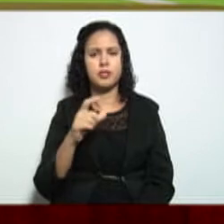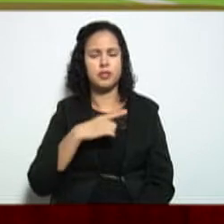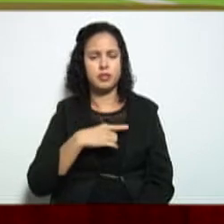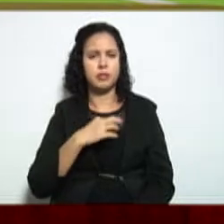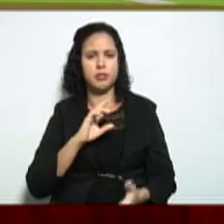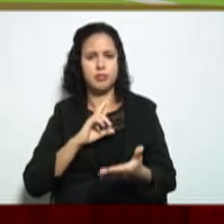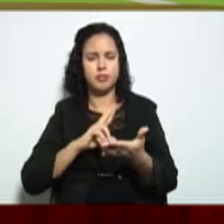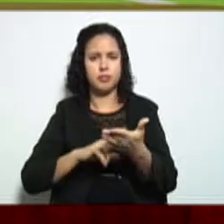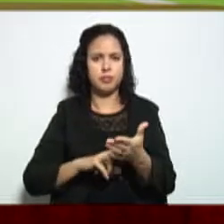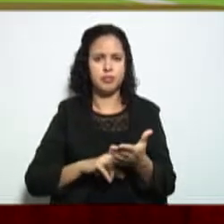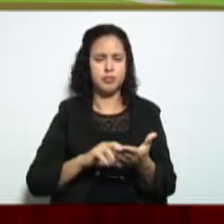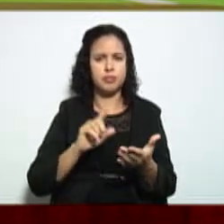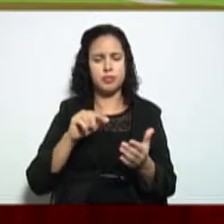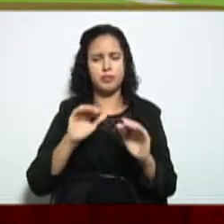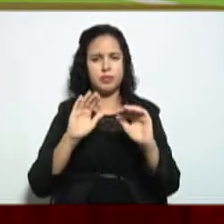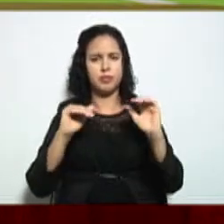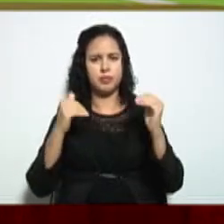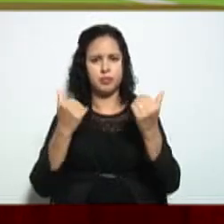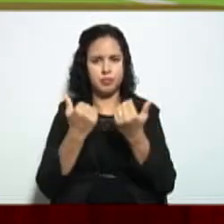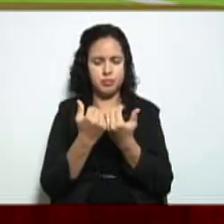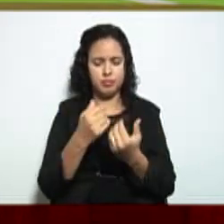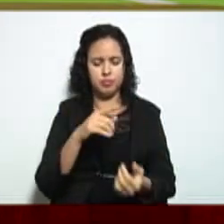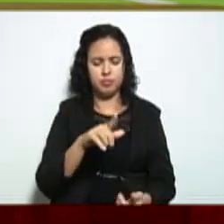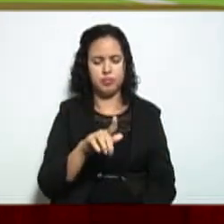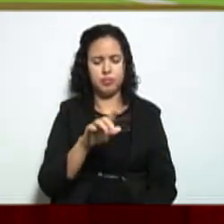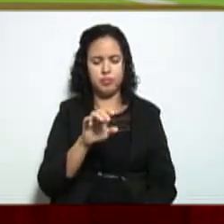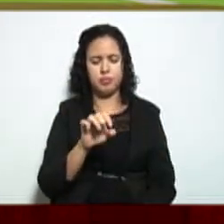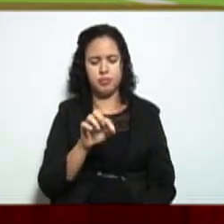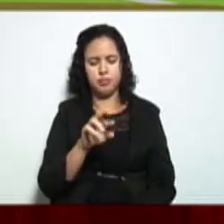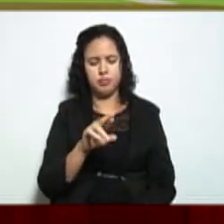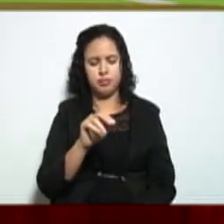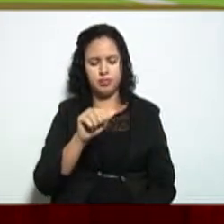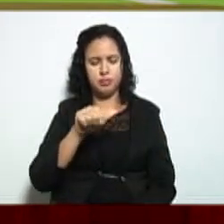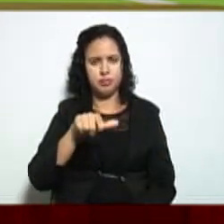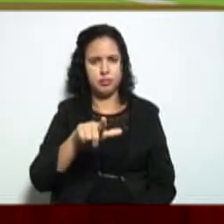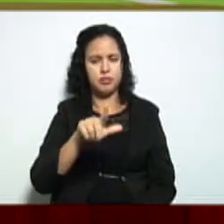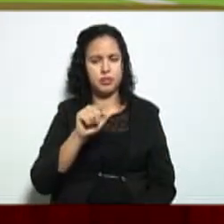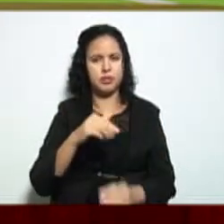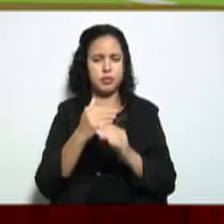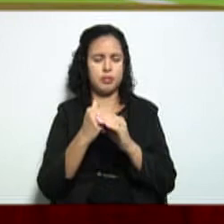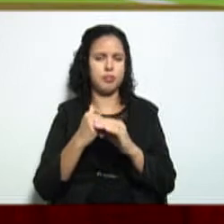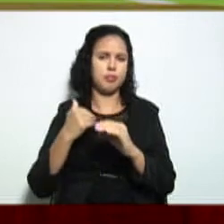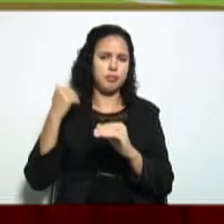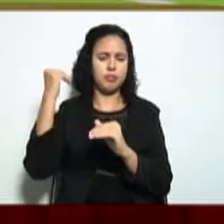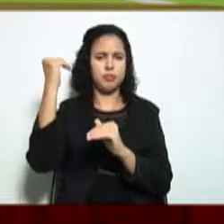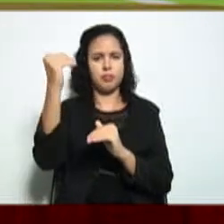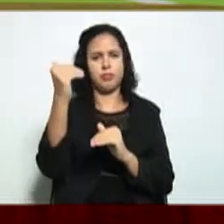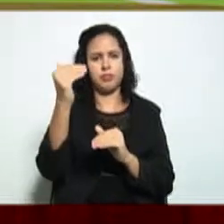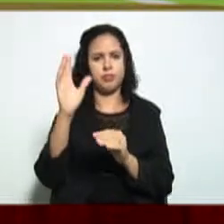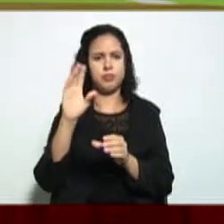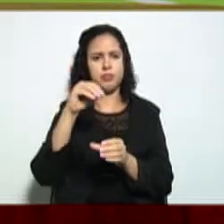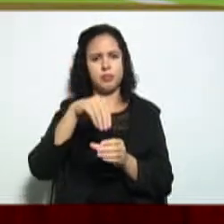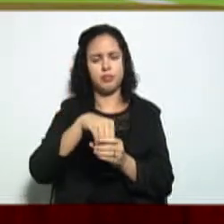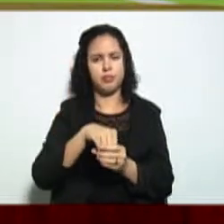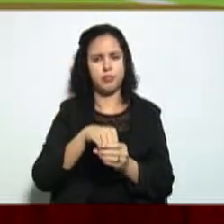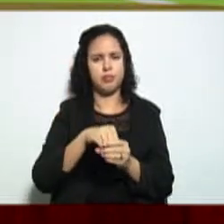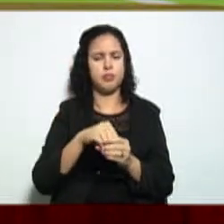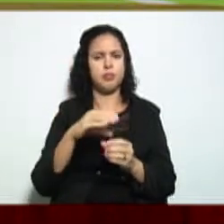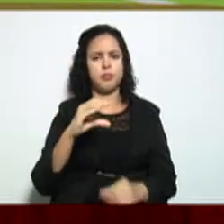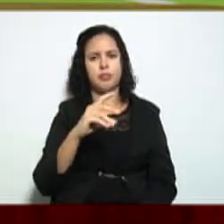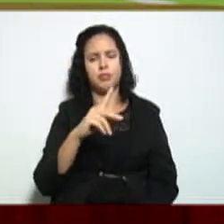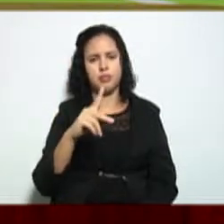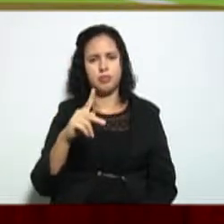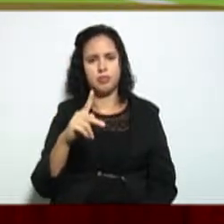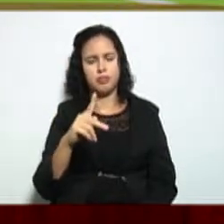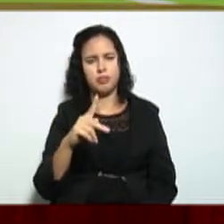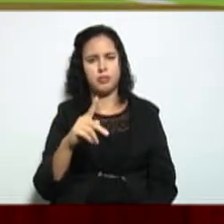aqui, né? A Assembleia Geral. Isso mesmo, a Assembleia Geral é o órgão máximo. E quem são os que são